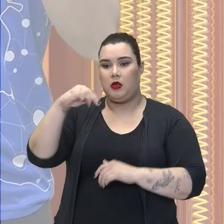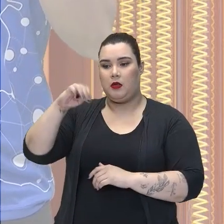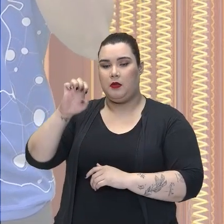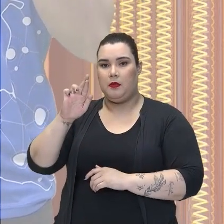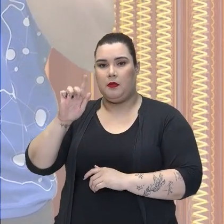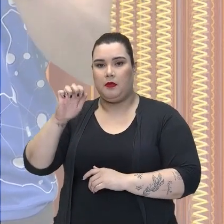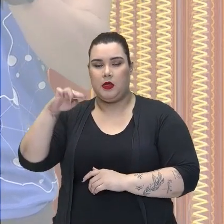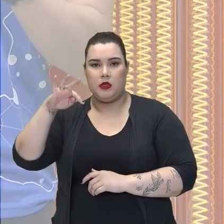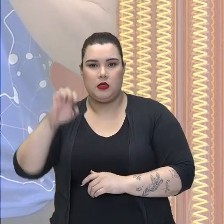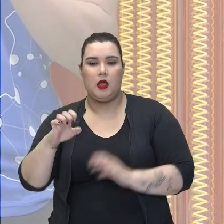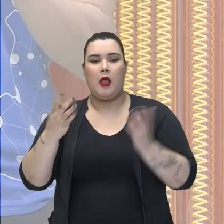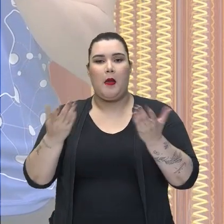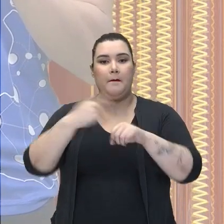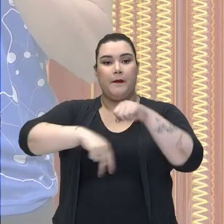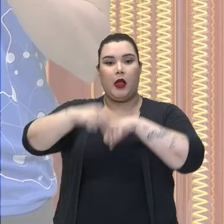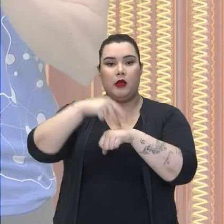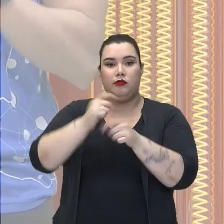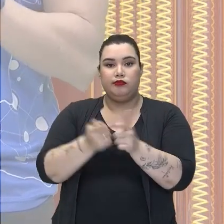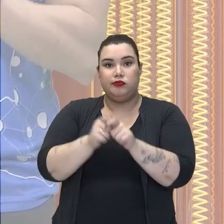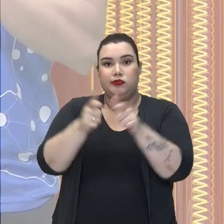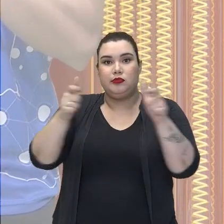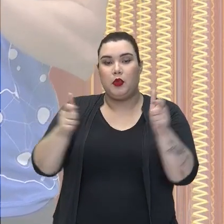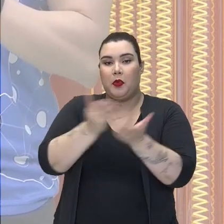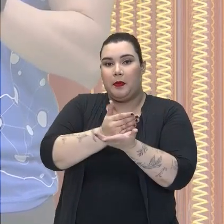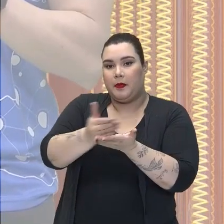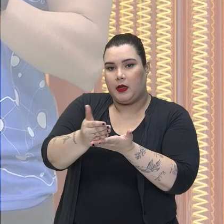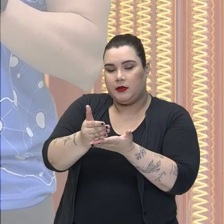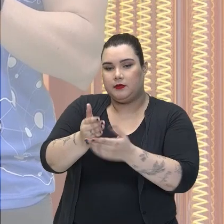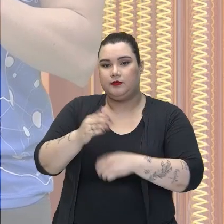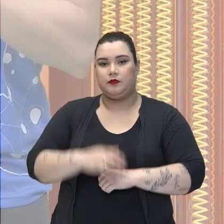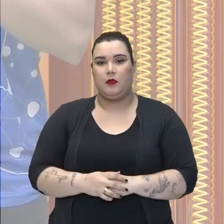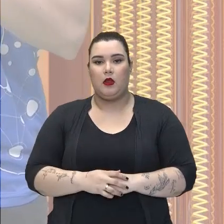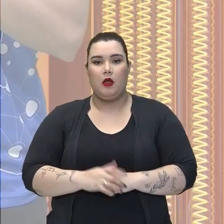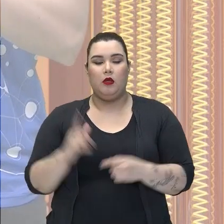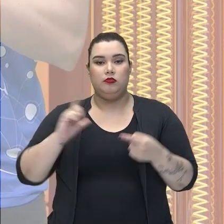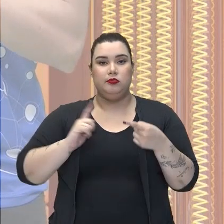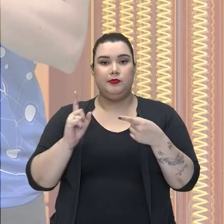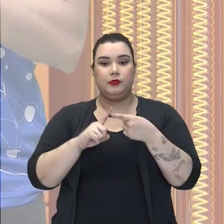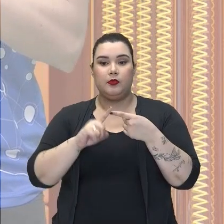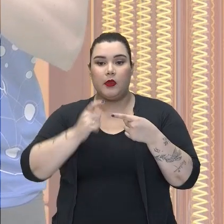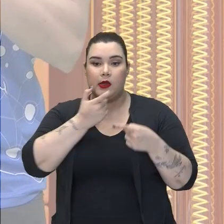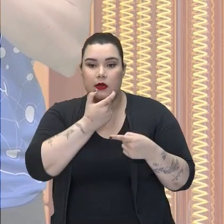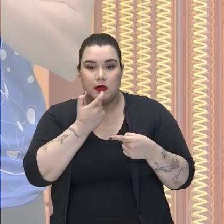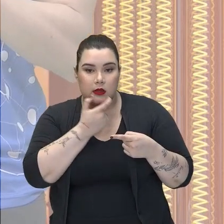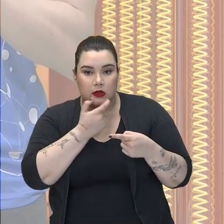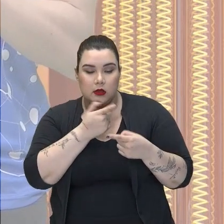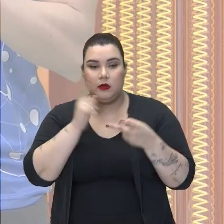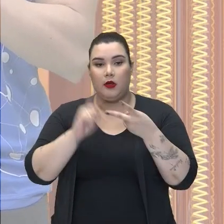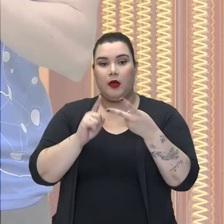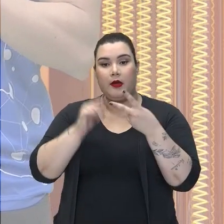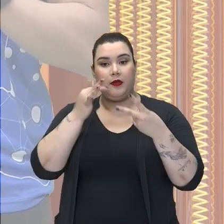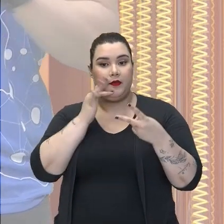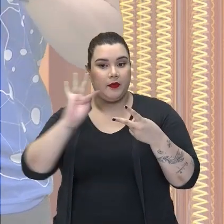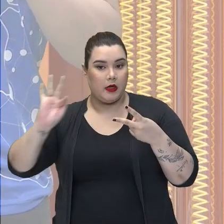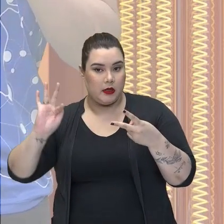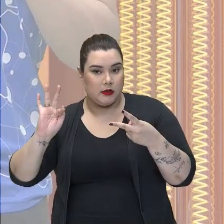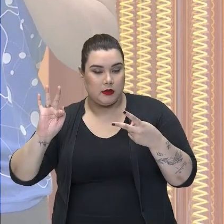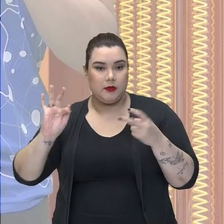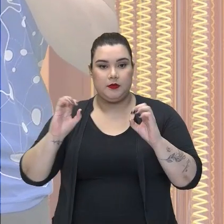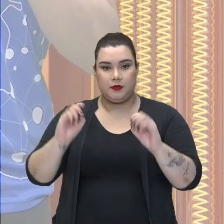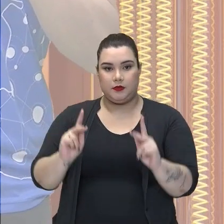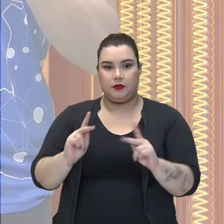está crescendo muito rápido, por assim dizer, tá bom? A gente tem nesse contexto a Inglaterra e a França, tá?